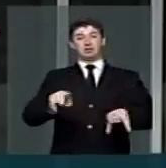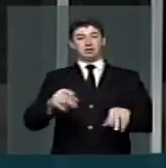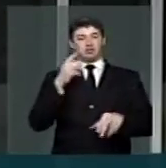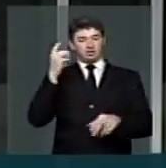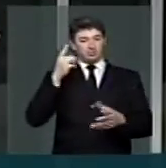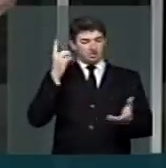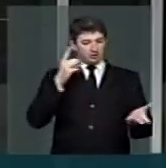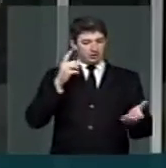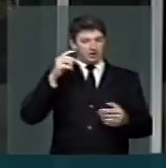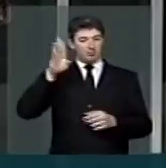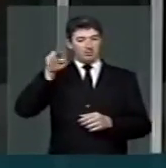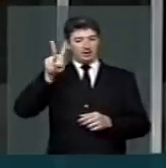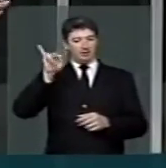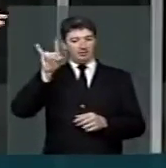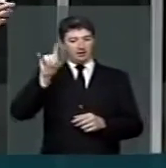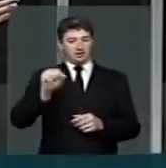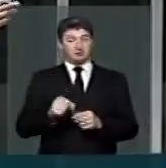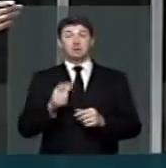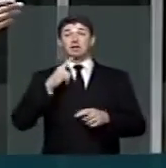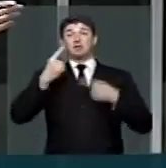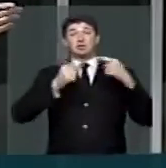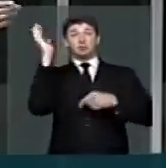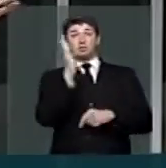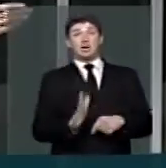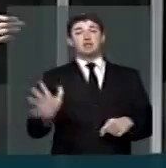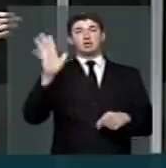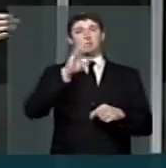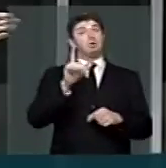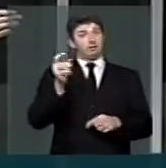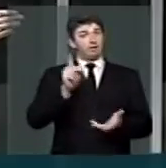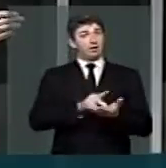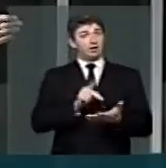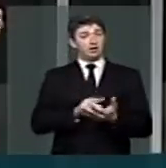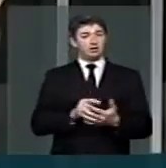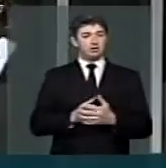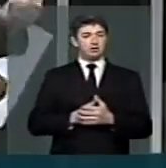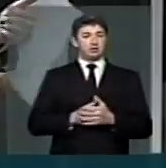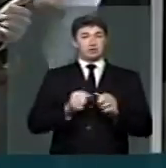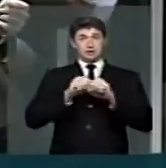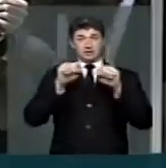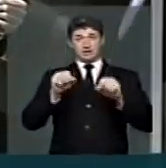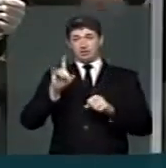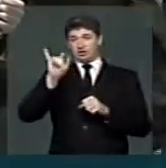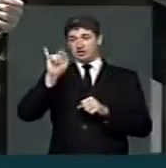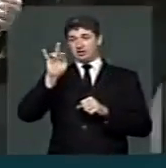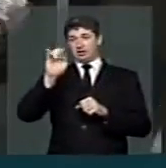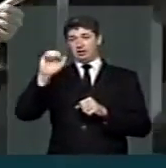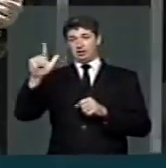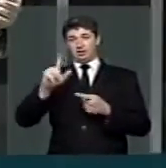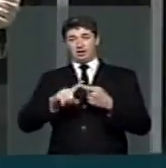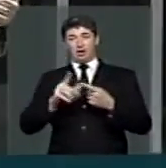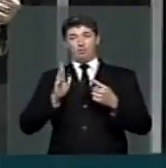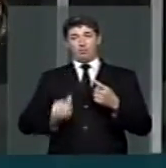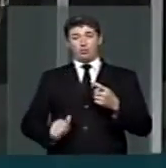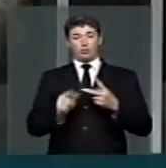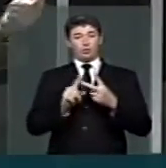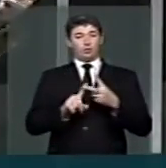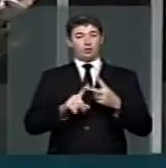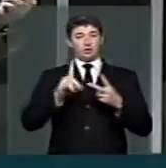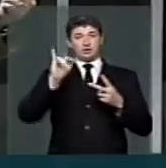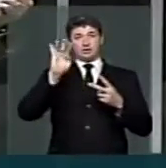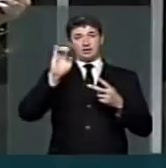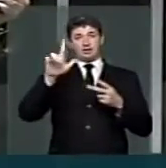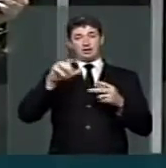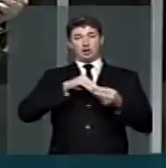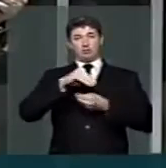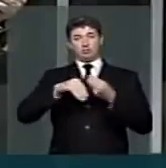Benevides, que estão sendo debatidos no país. É verdade. O sistema distrital puro, o distrital